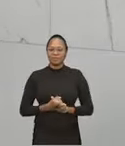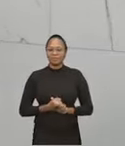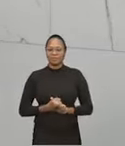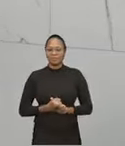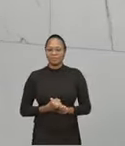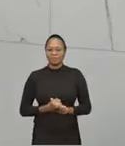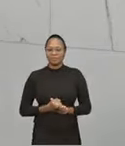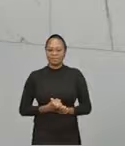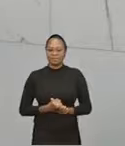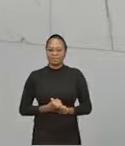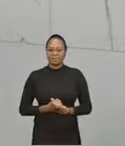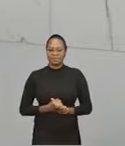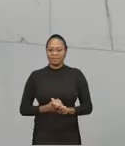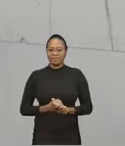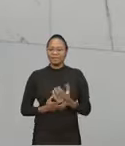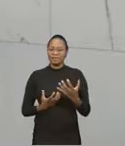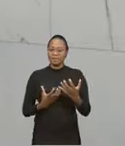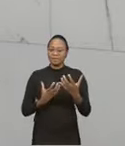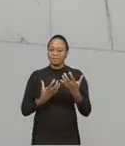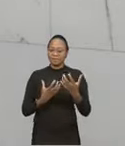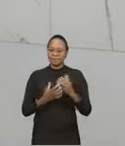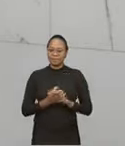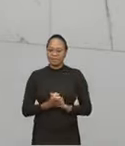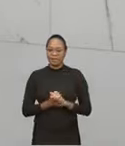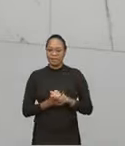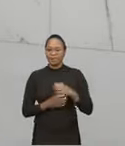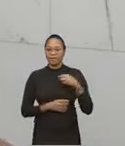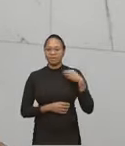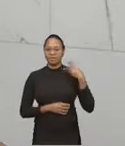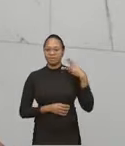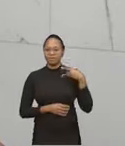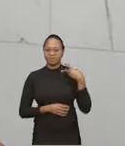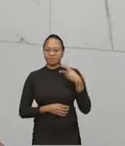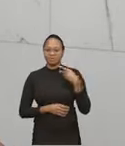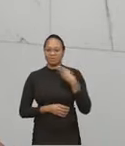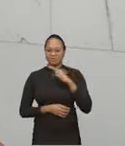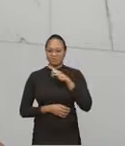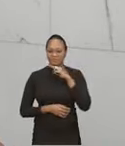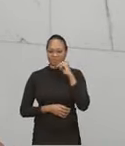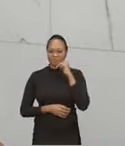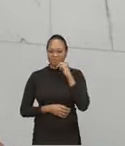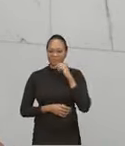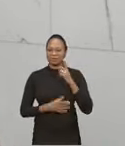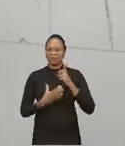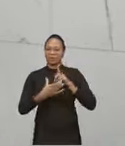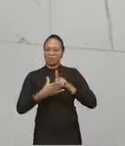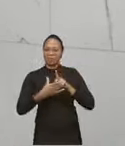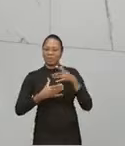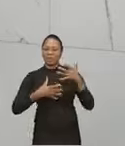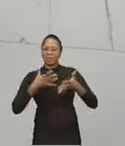digitais. Mas eu quero, vereador Niltinho, o senhor fez um discurso bonito aqui,